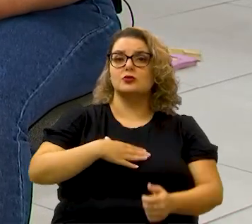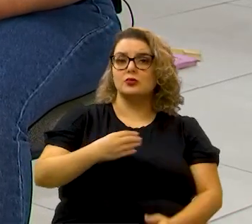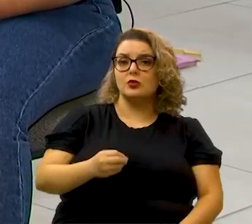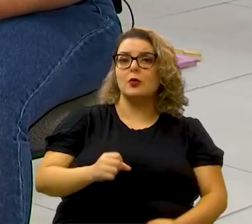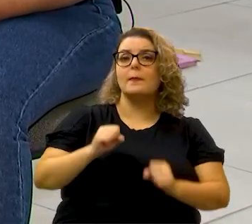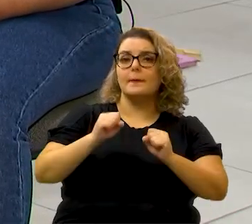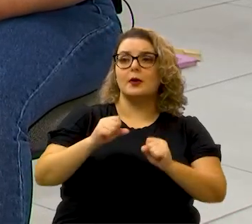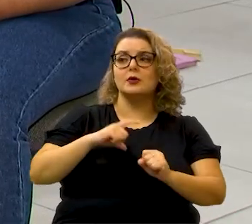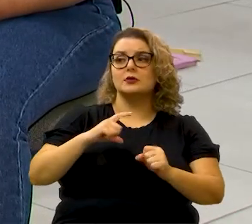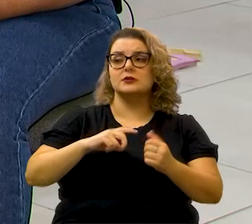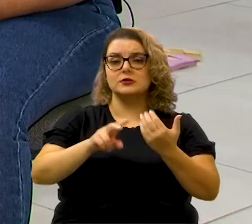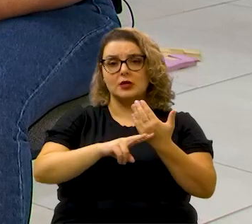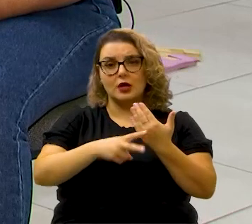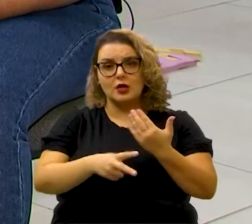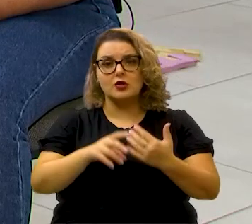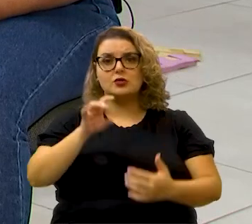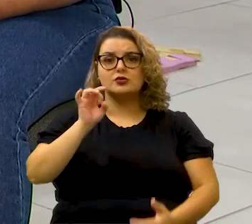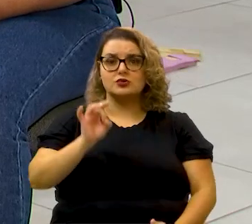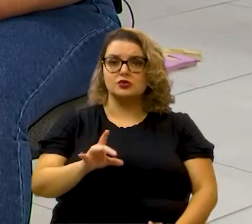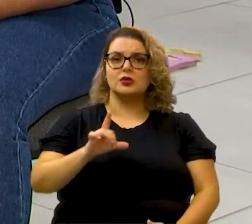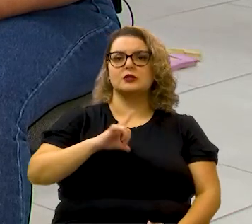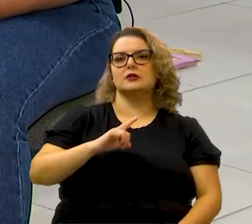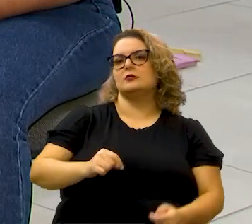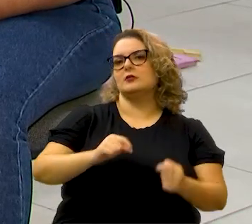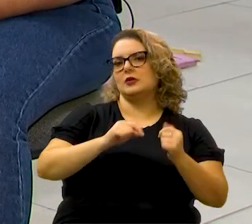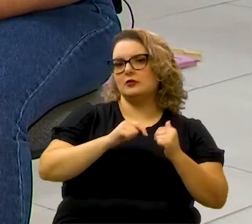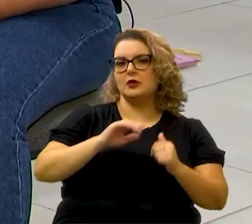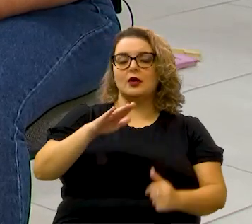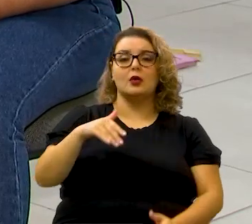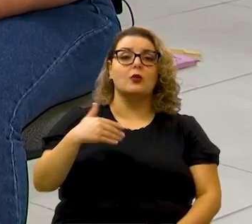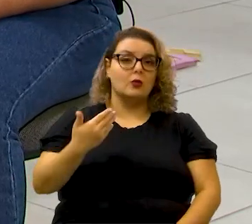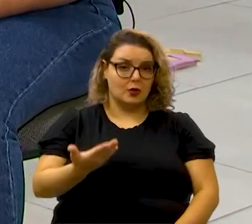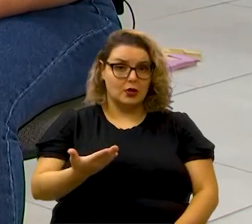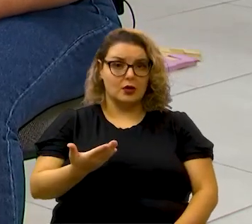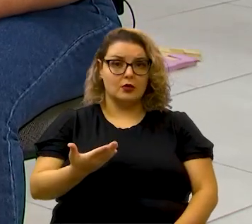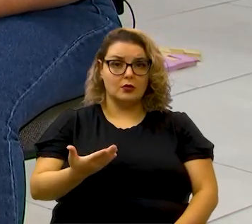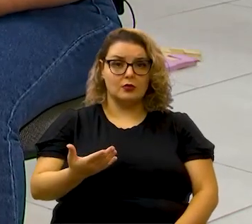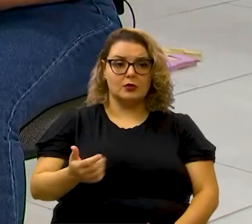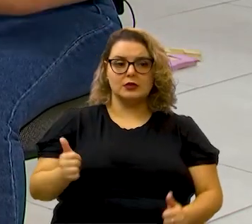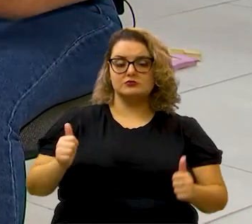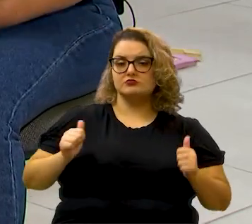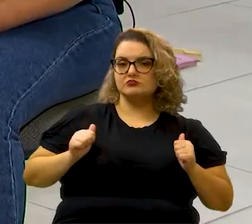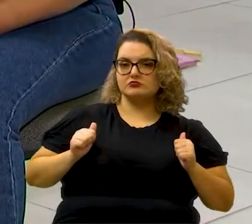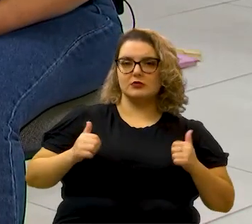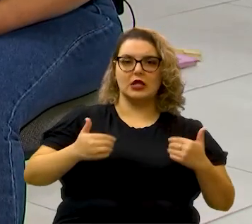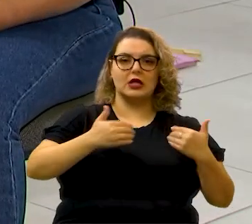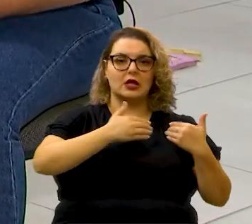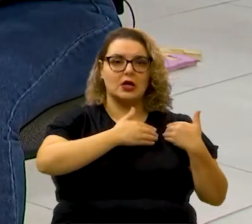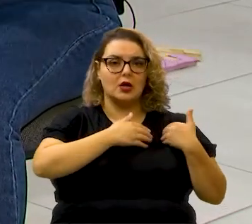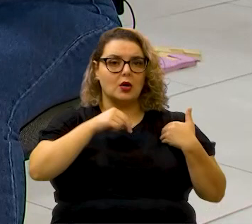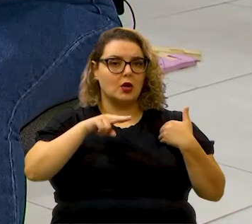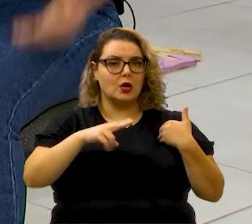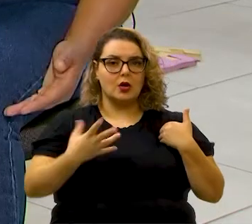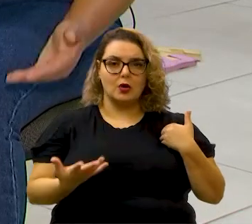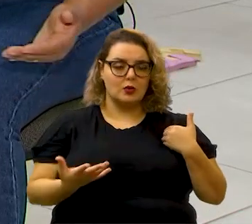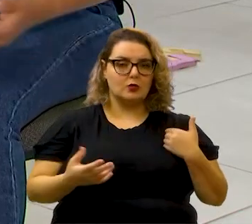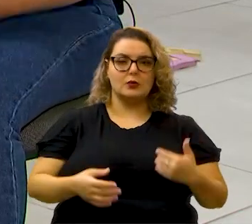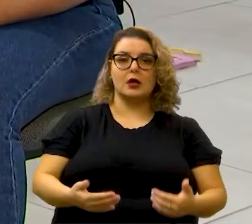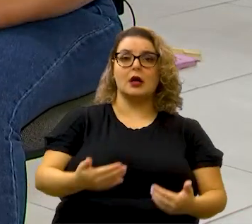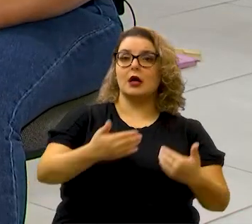possam efetivamente surtir efeito, porque só ele tem a ganhar com isso. Quando a gente se exime da nossa responsabilidade ou só